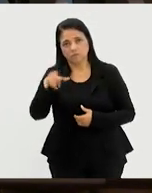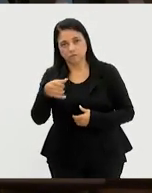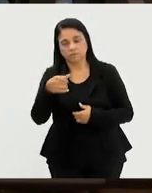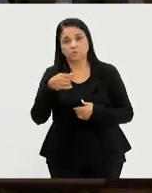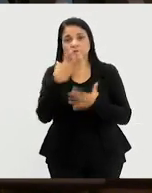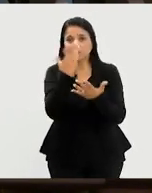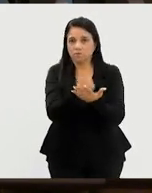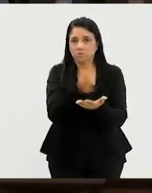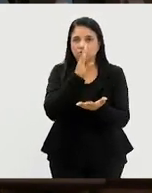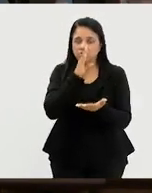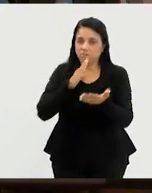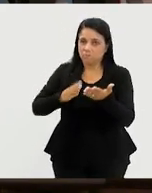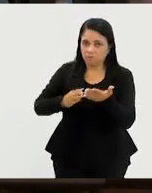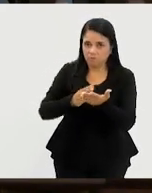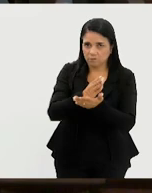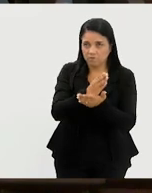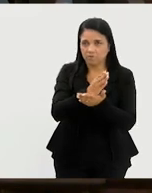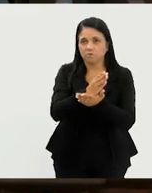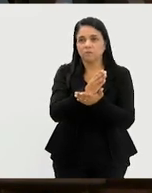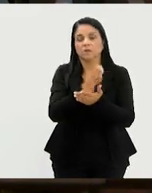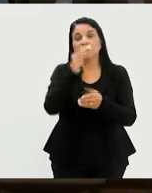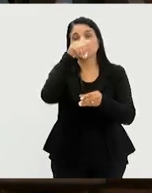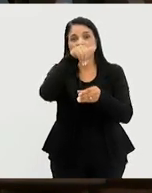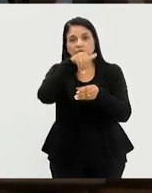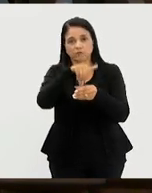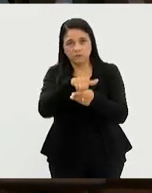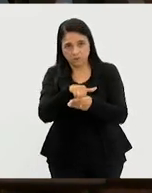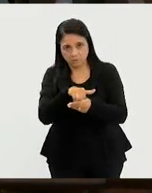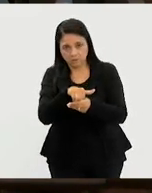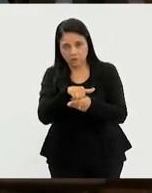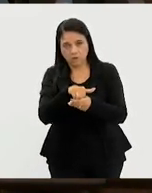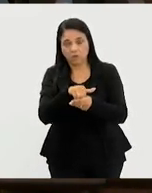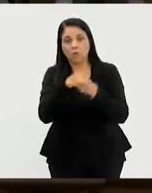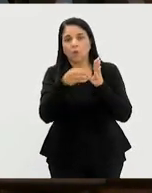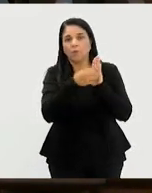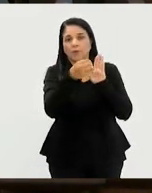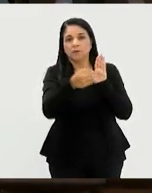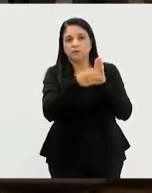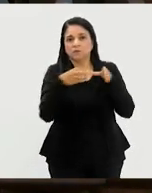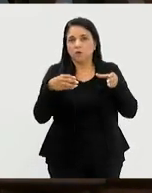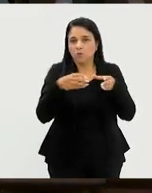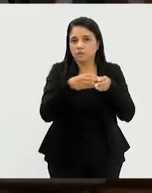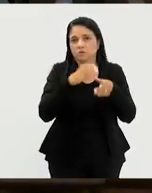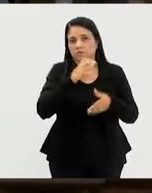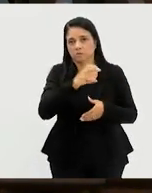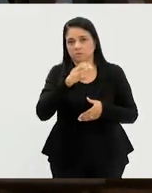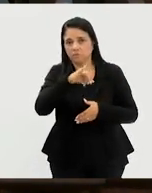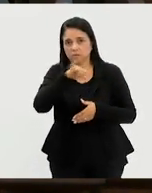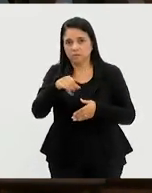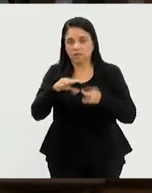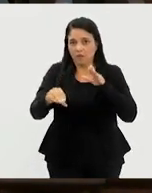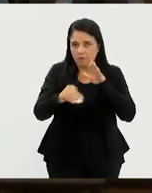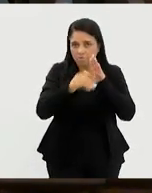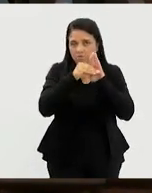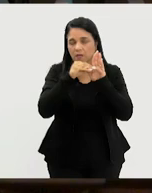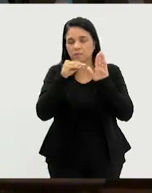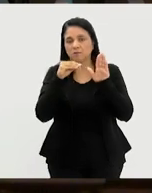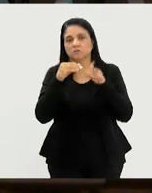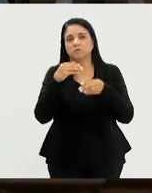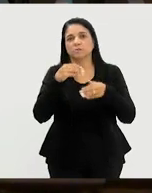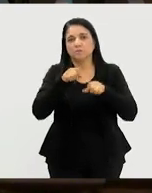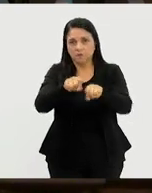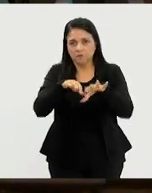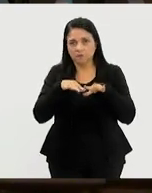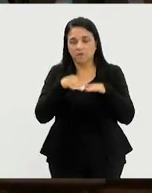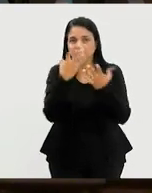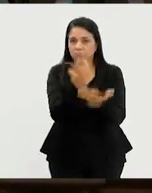aprova perman com estão aprovado em votação o parecer da comissão de constituição e justiça as emendas de plenário senes que apra perman Como